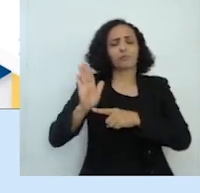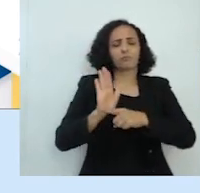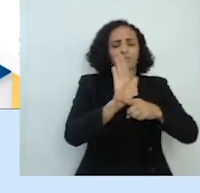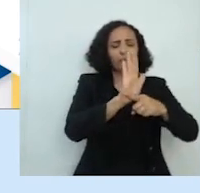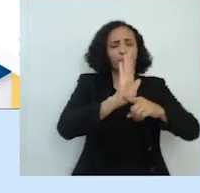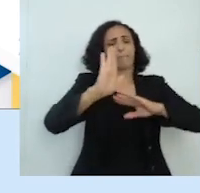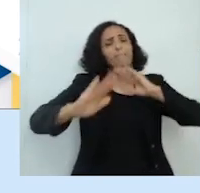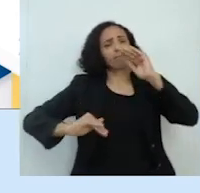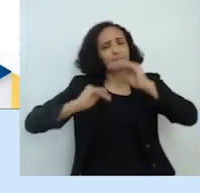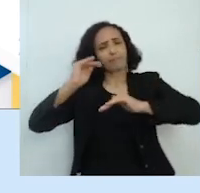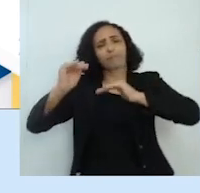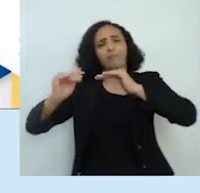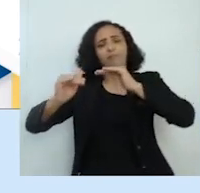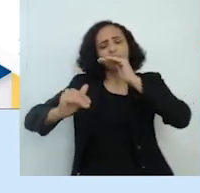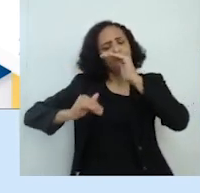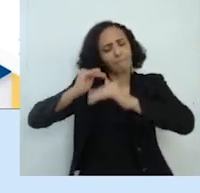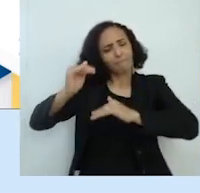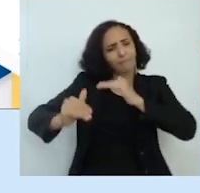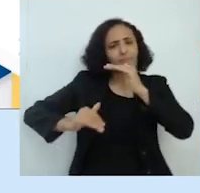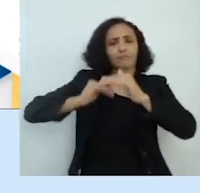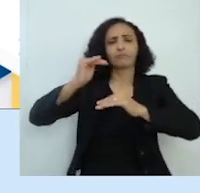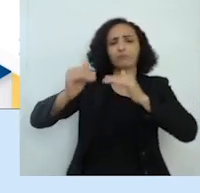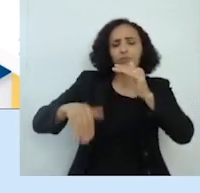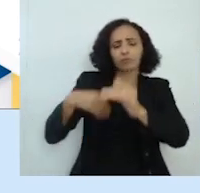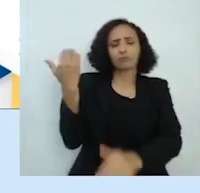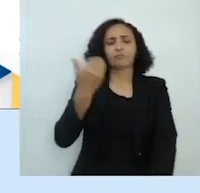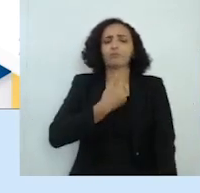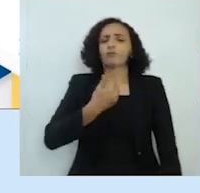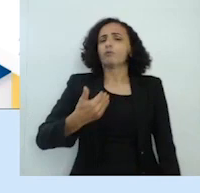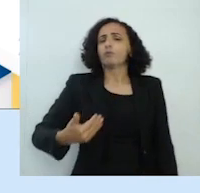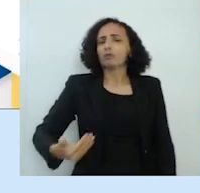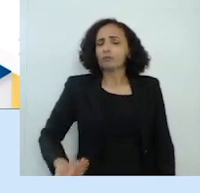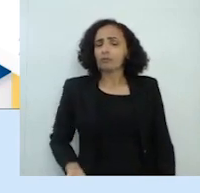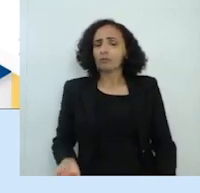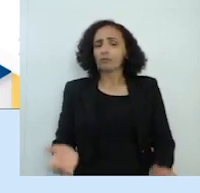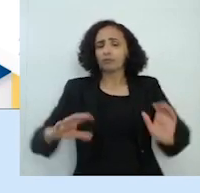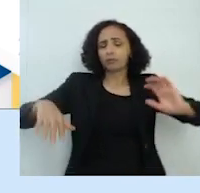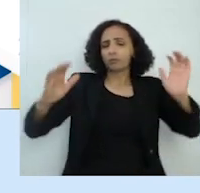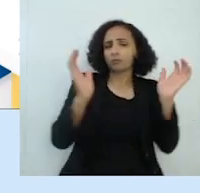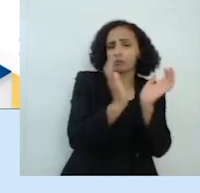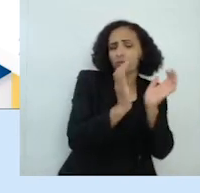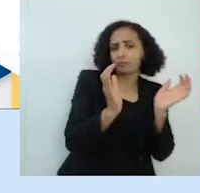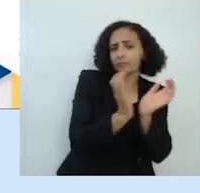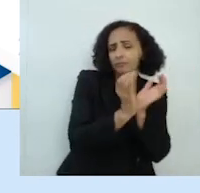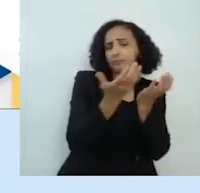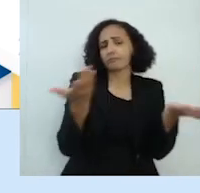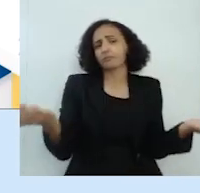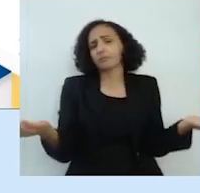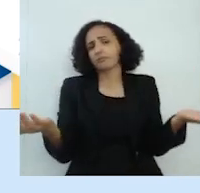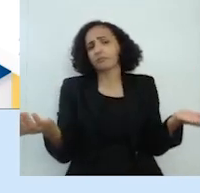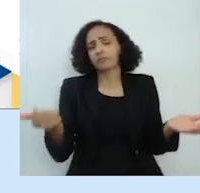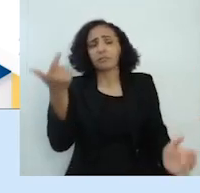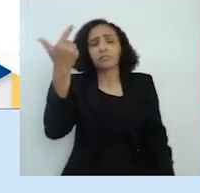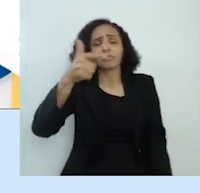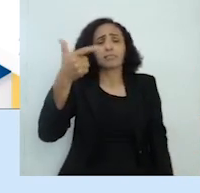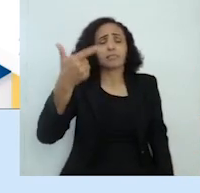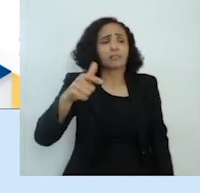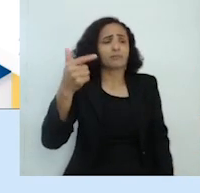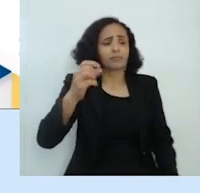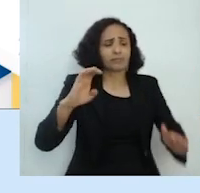é, os meios de produção são públicos ou coletivos. Não existiu empresa privada. Vê que